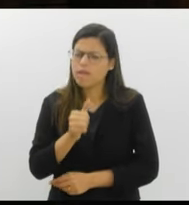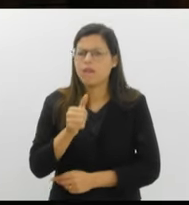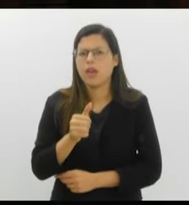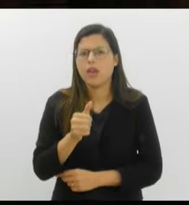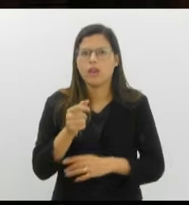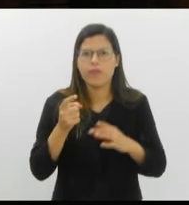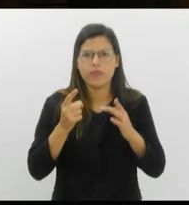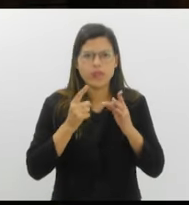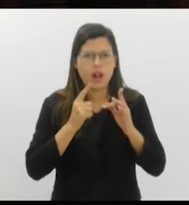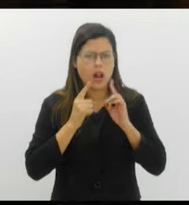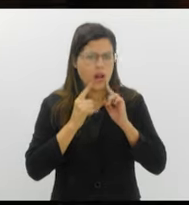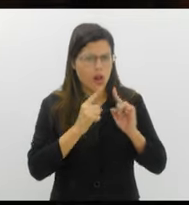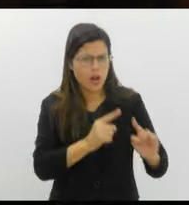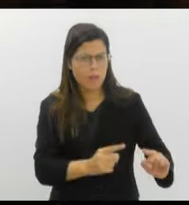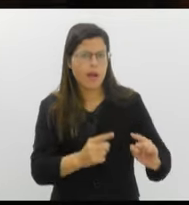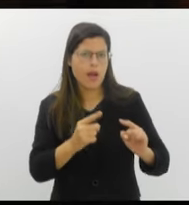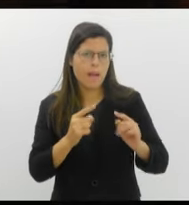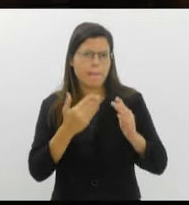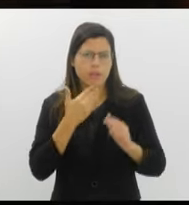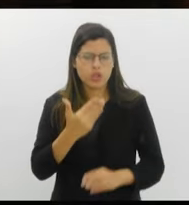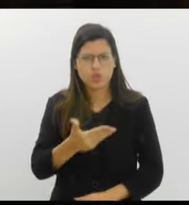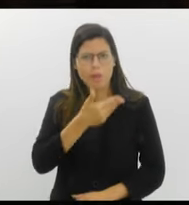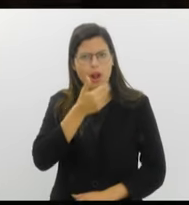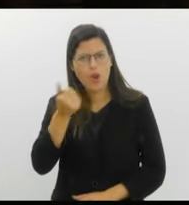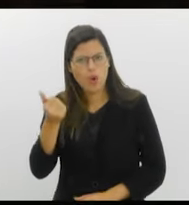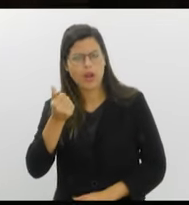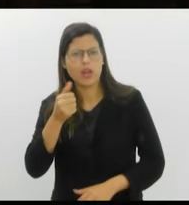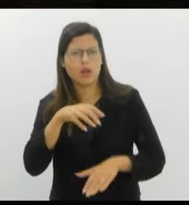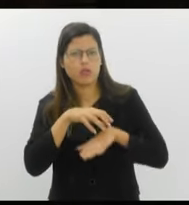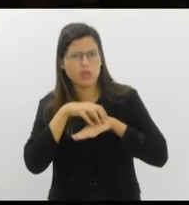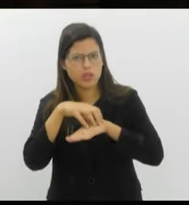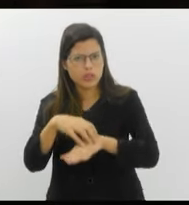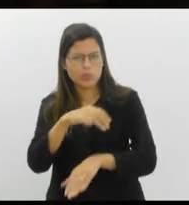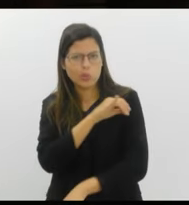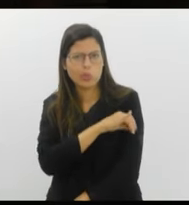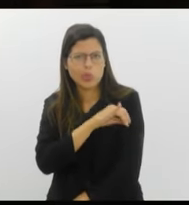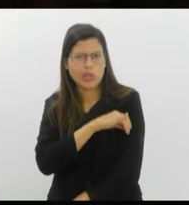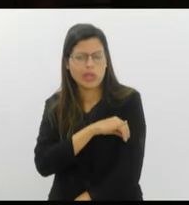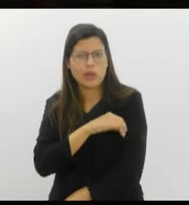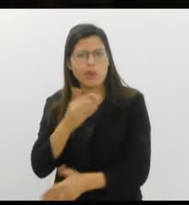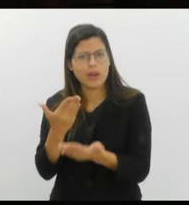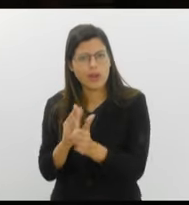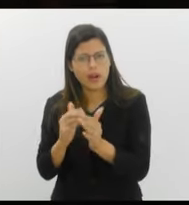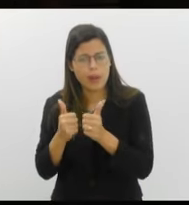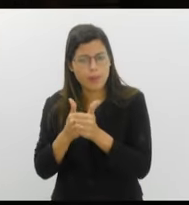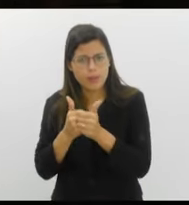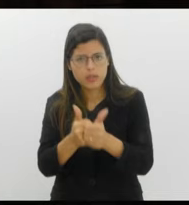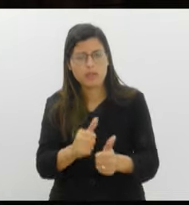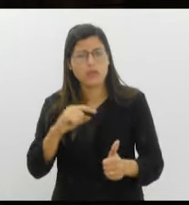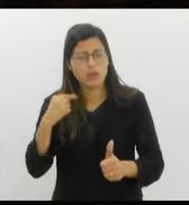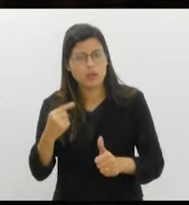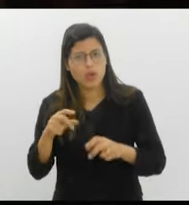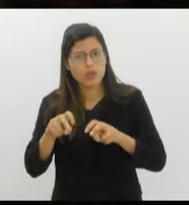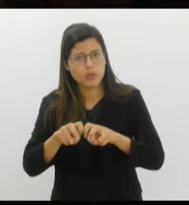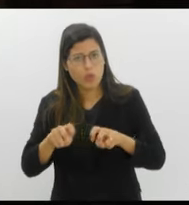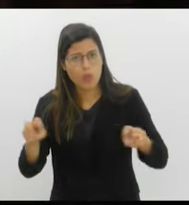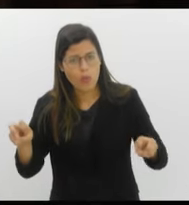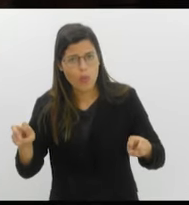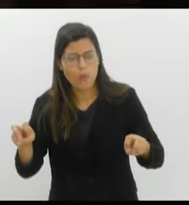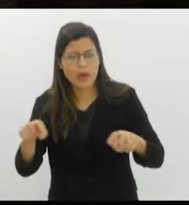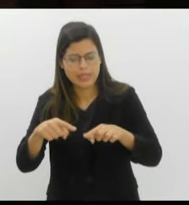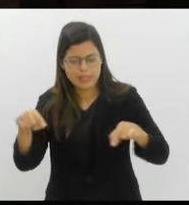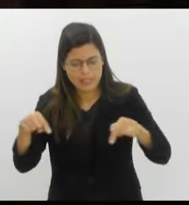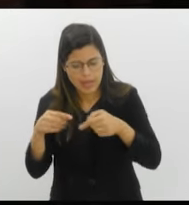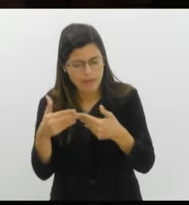Janeiro, que acabe a perseguição, que acabe a indústria da multa. Nós estamos aqui com o gabinete portas abertas para recebê-los e cobrarmos